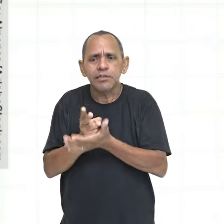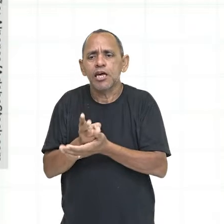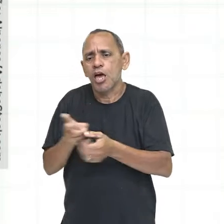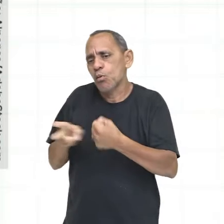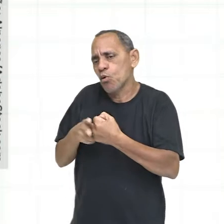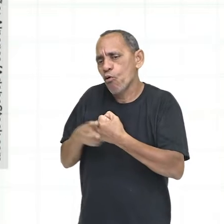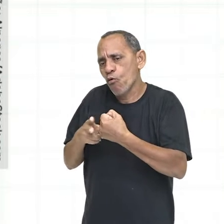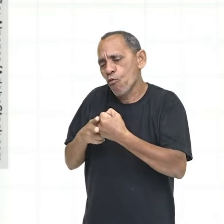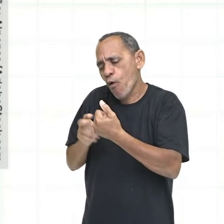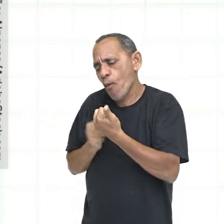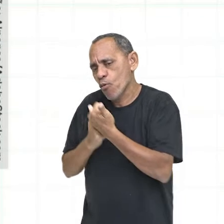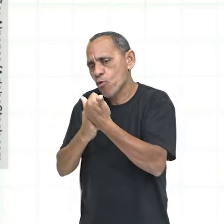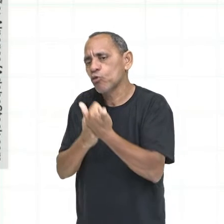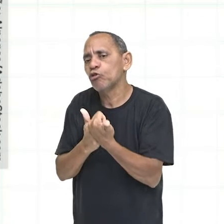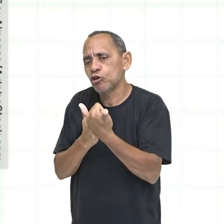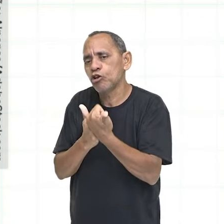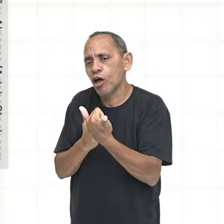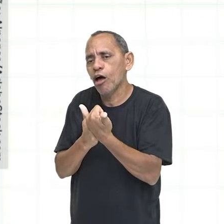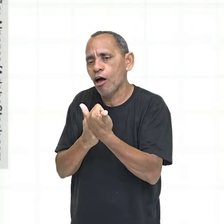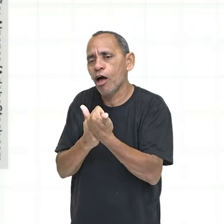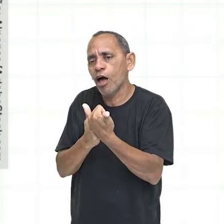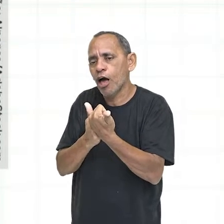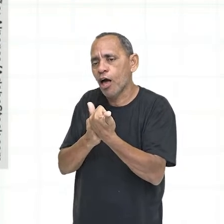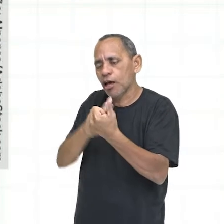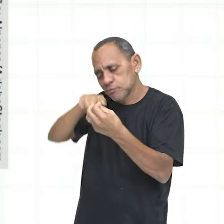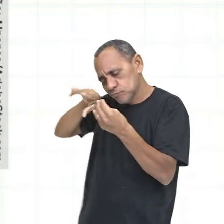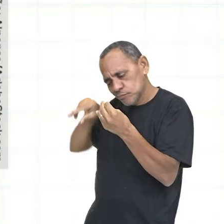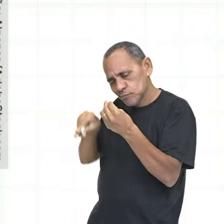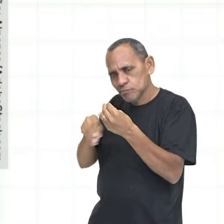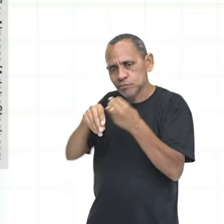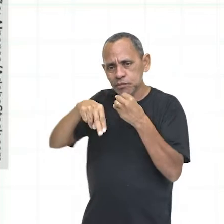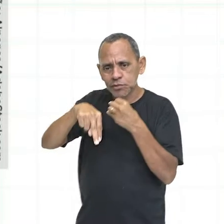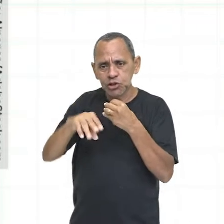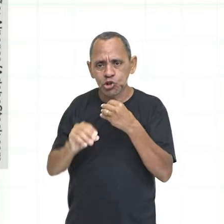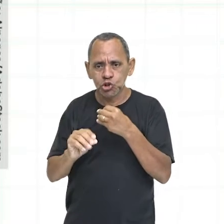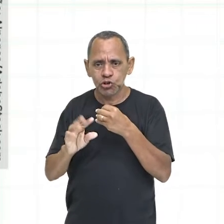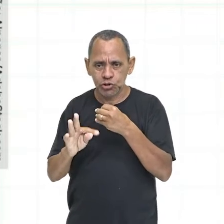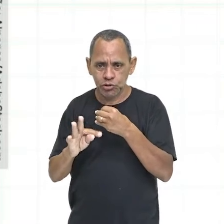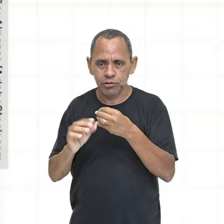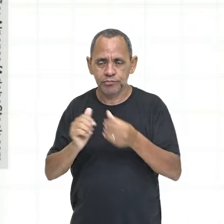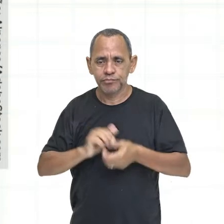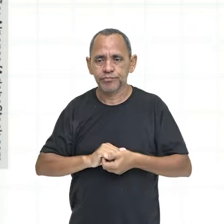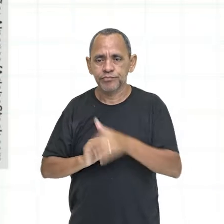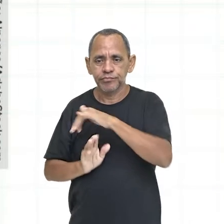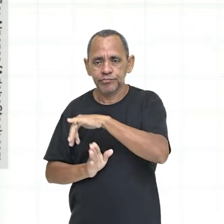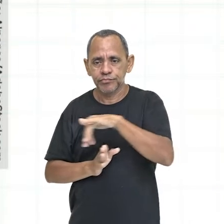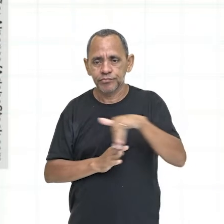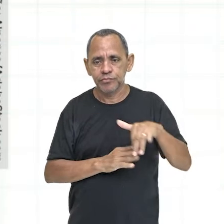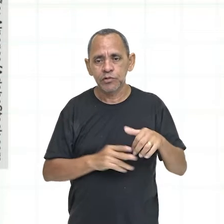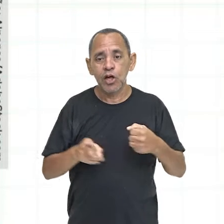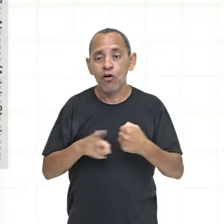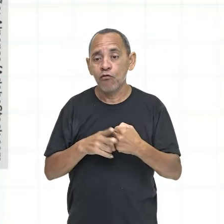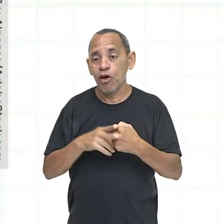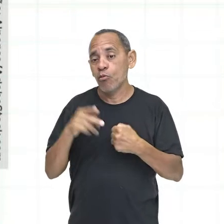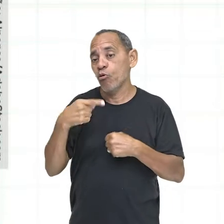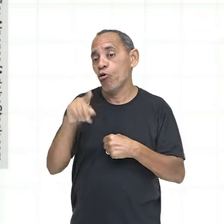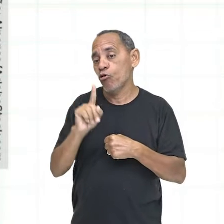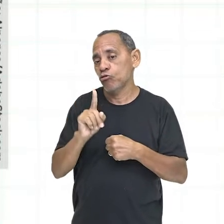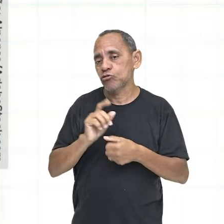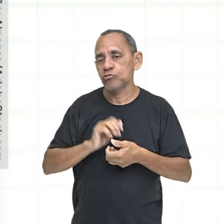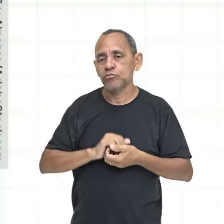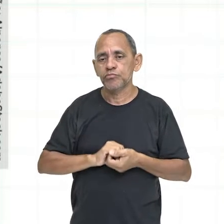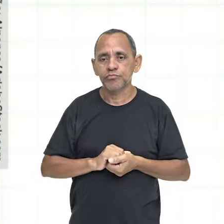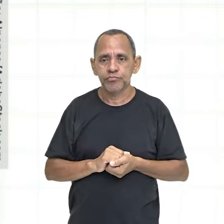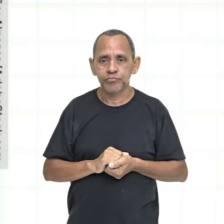lugar, frases negativas, ele que recebe o not, é tudo verbo auxiliar. Bem, o outro verbo,